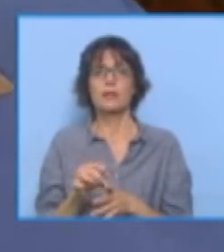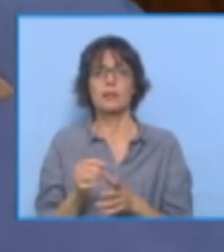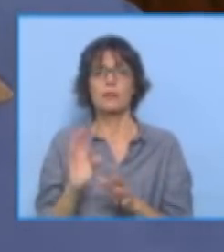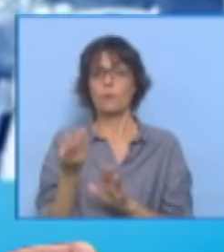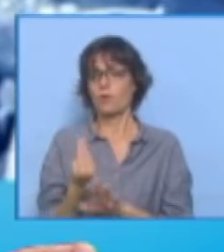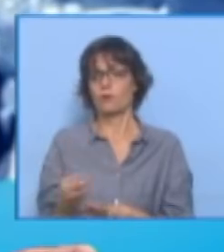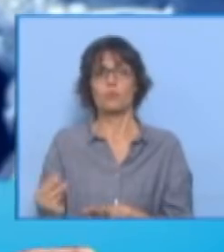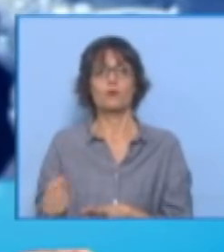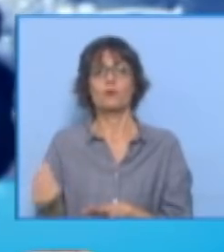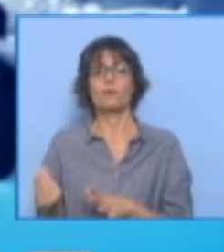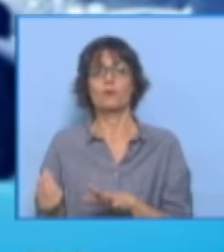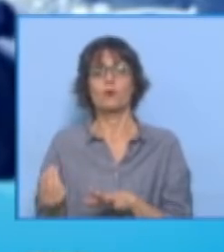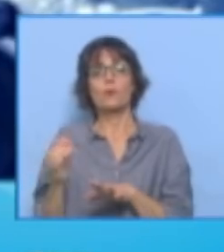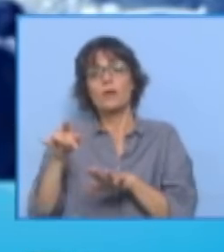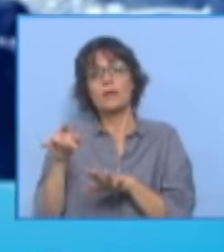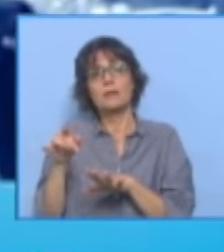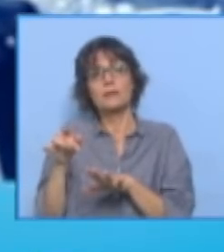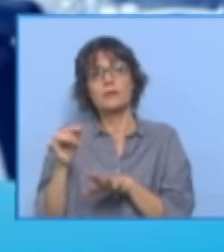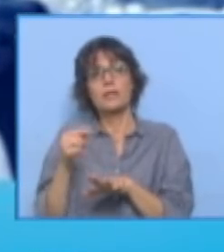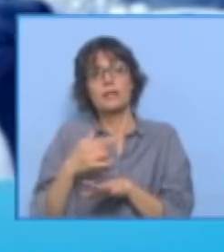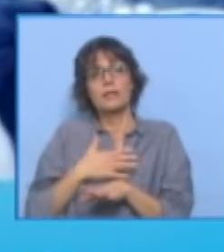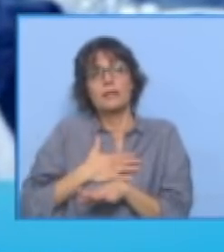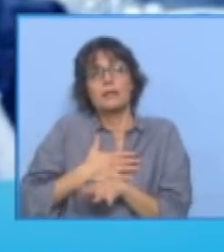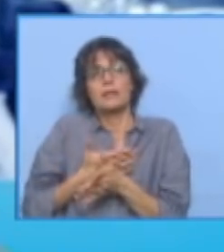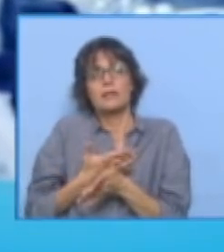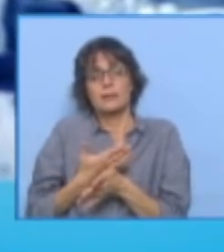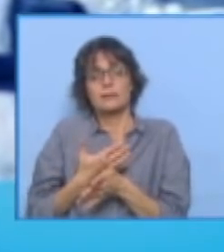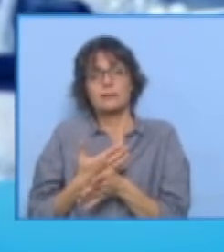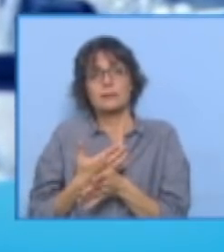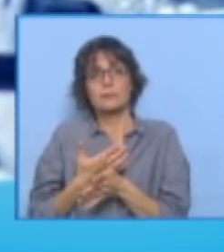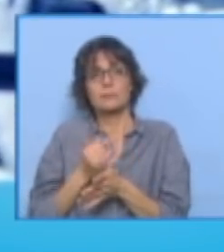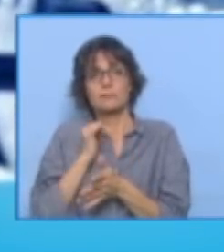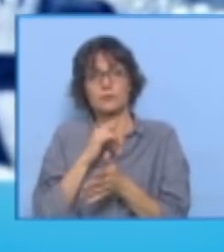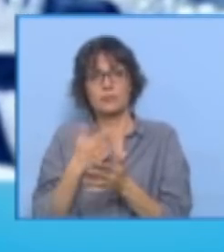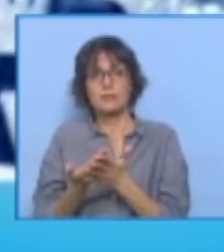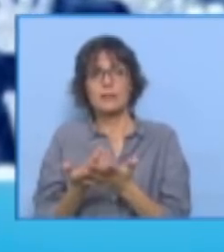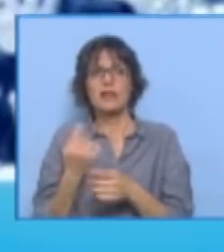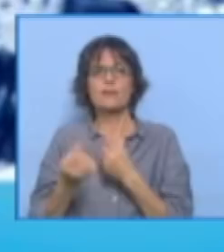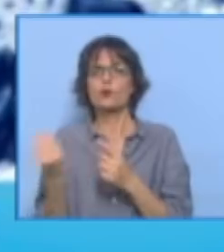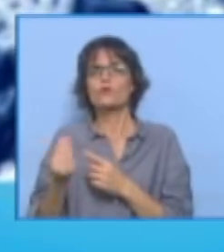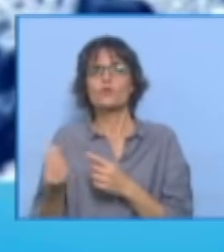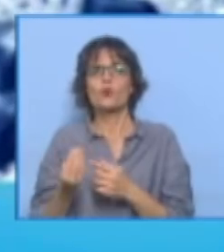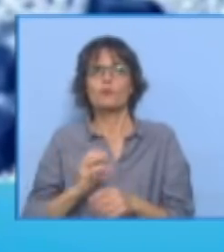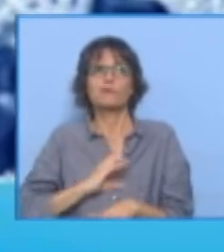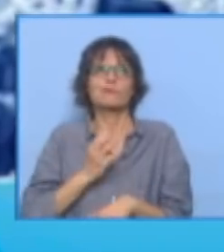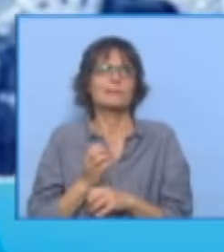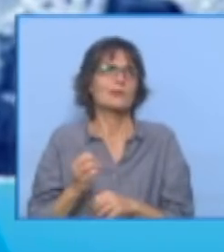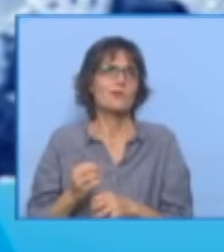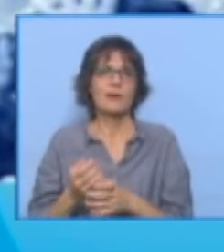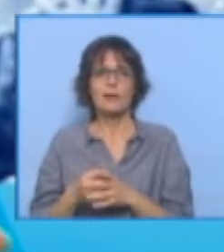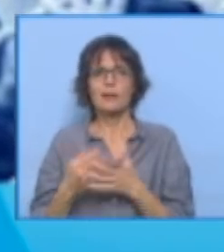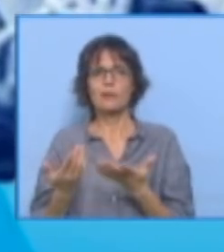jovem, não é? E elas quiseram tirar precisamente esta potencialidade de cada um dos jovens, que muitas vezes, por baixas autoestimas, por